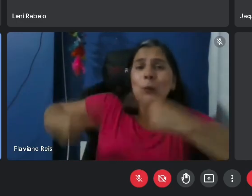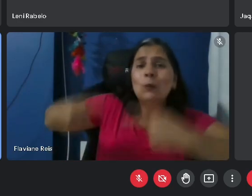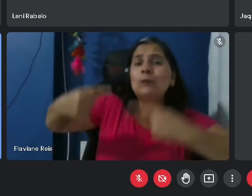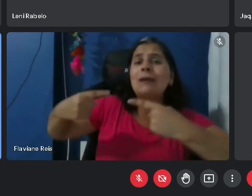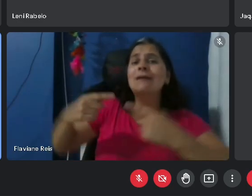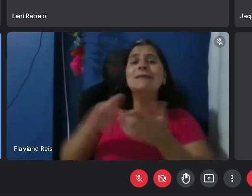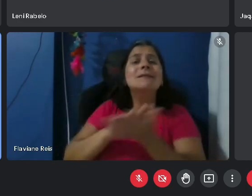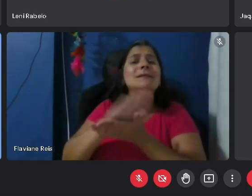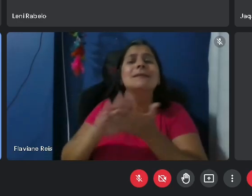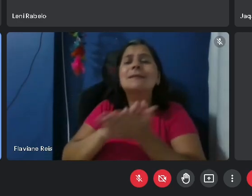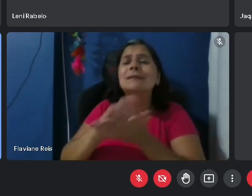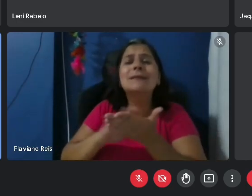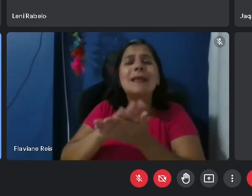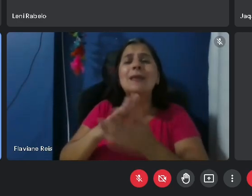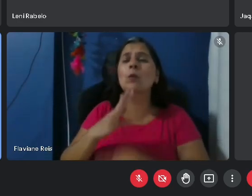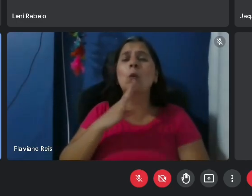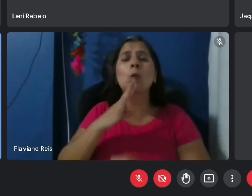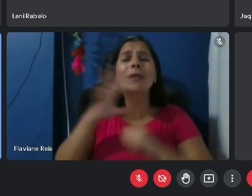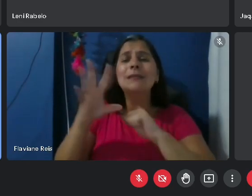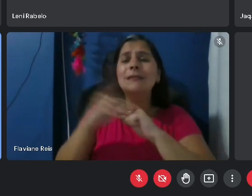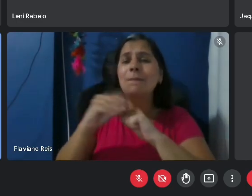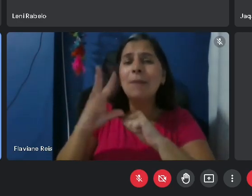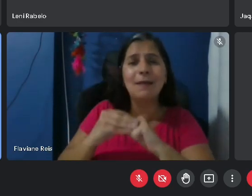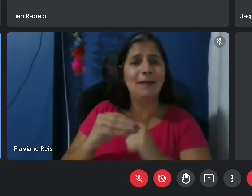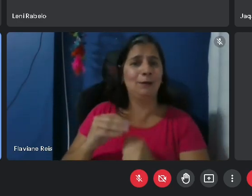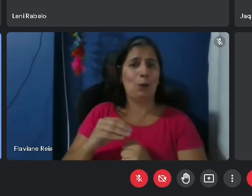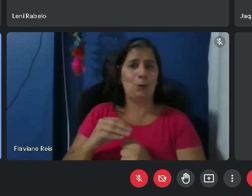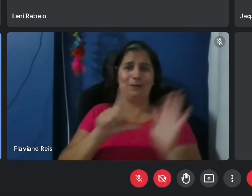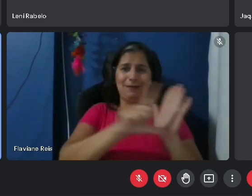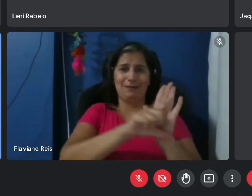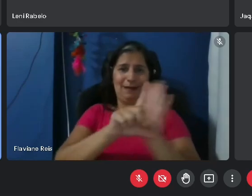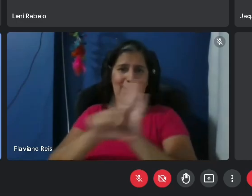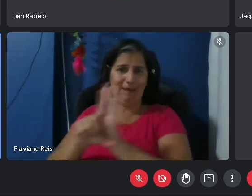eles ali esquecidos. Não